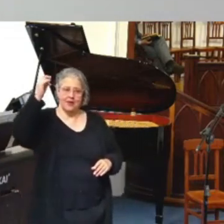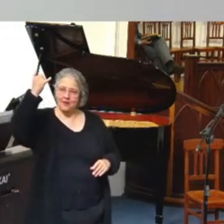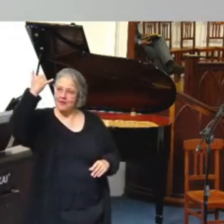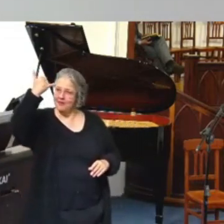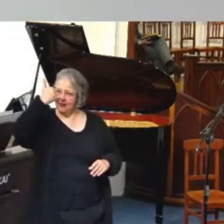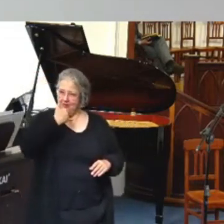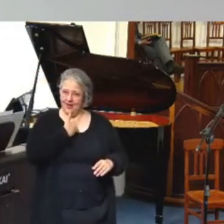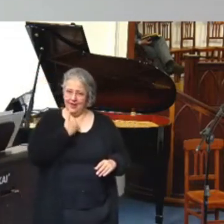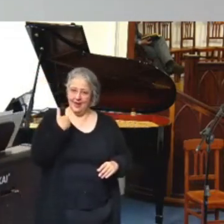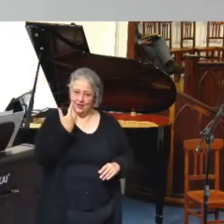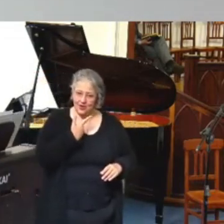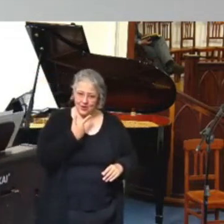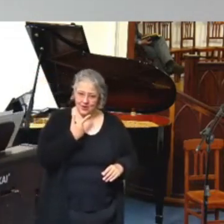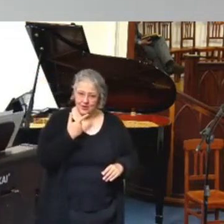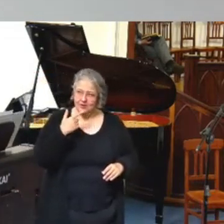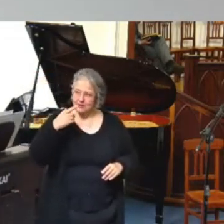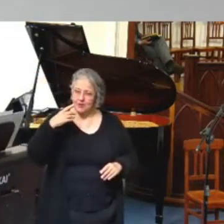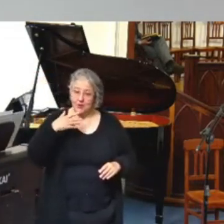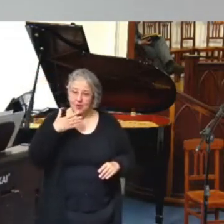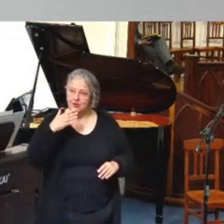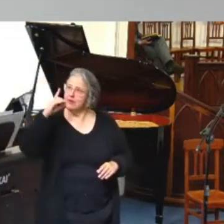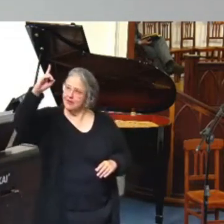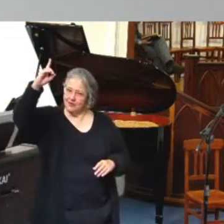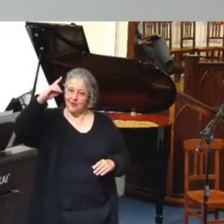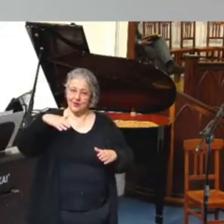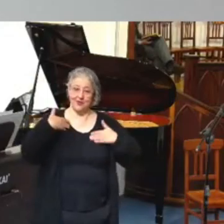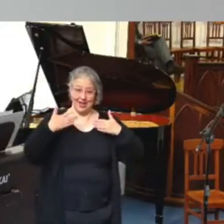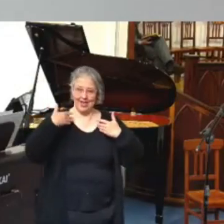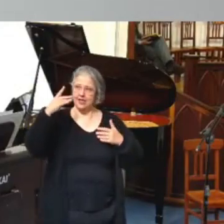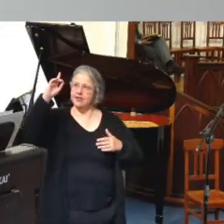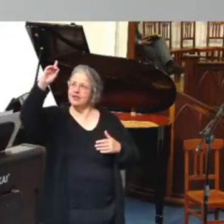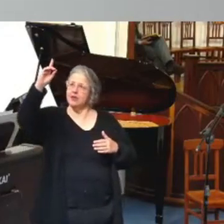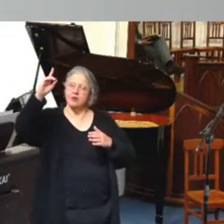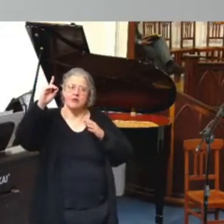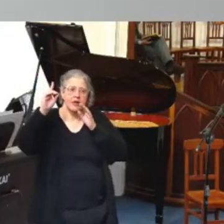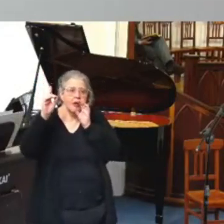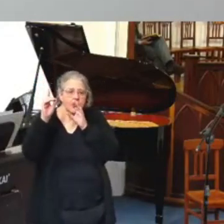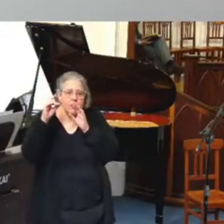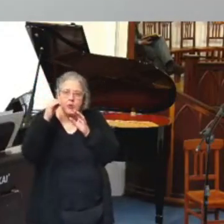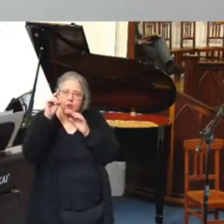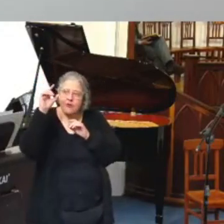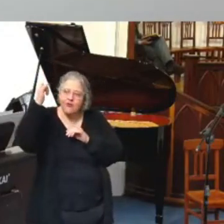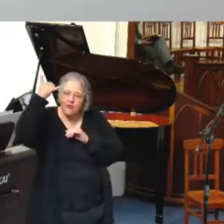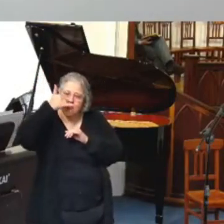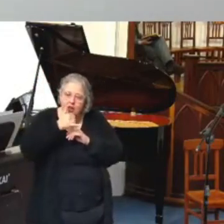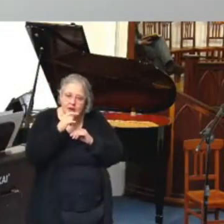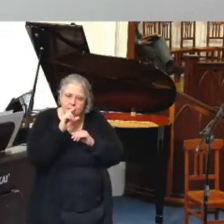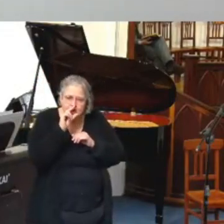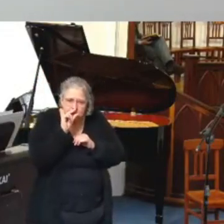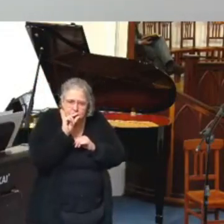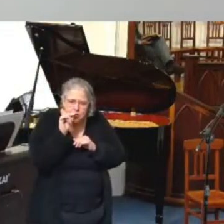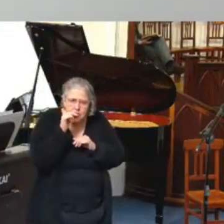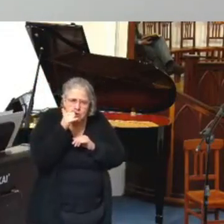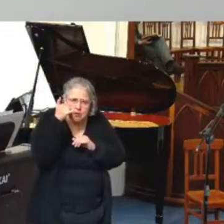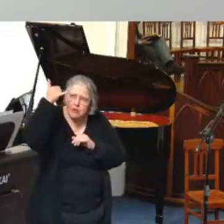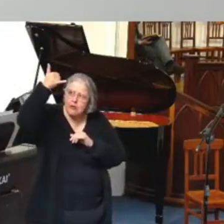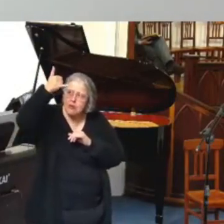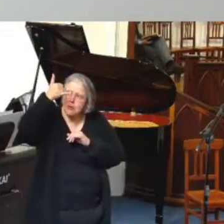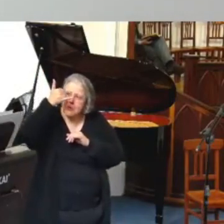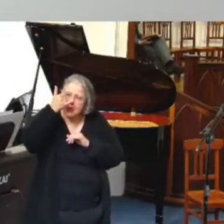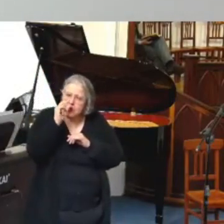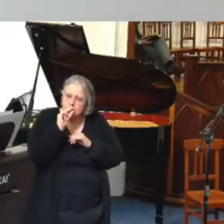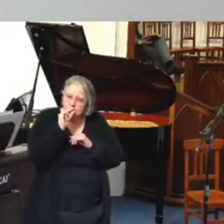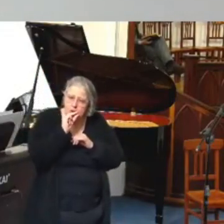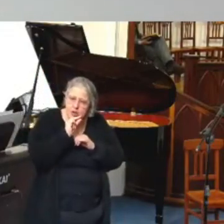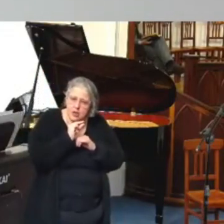consciência, mas grita em nosso sofrimento. Deus grita em nosso sofrimento, porque a dor está